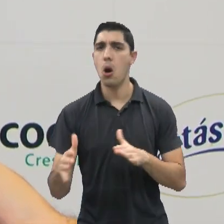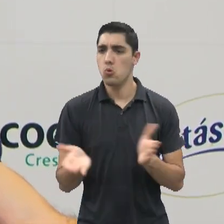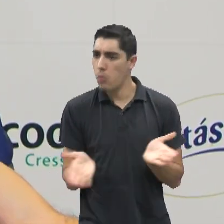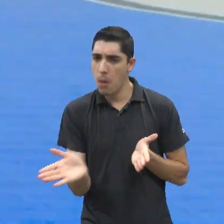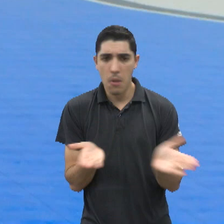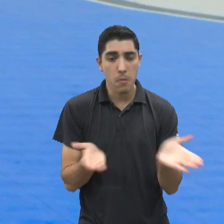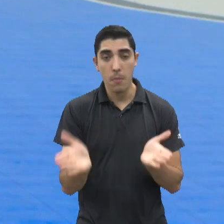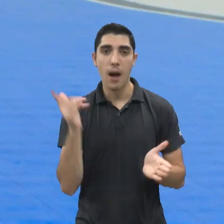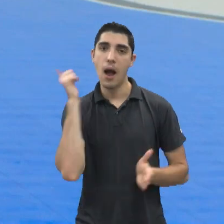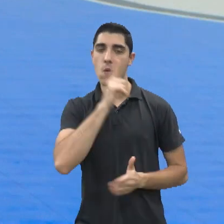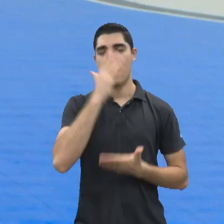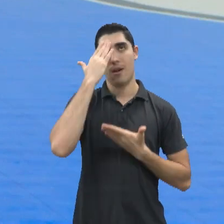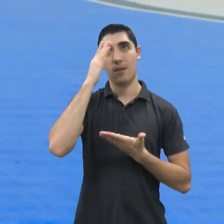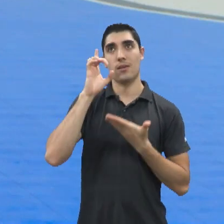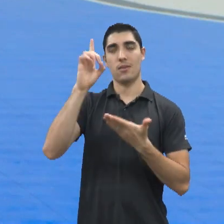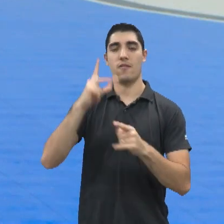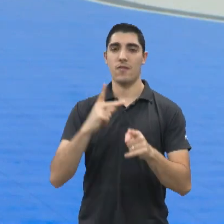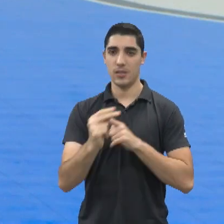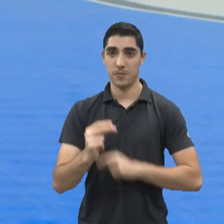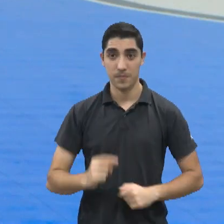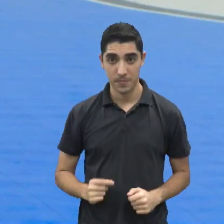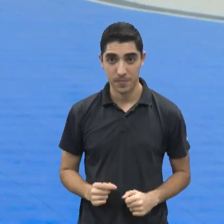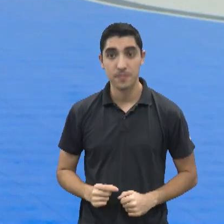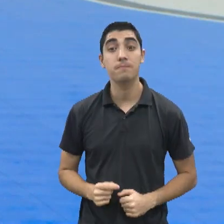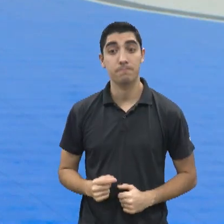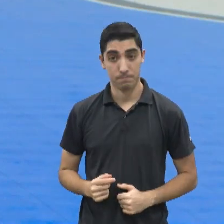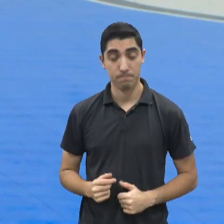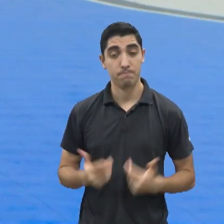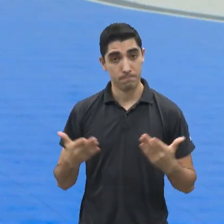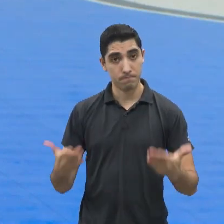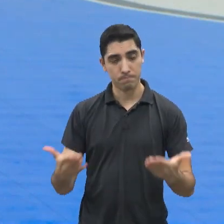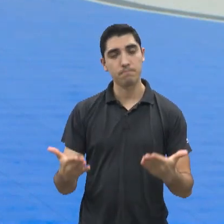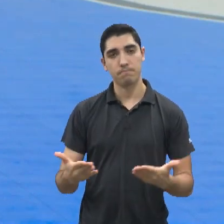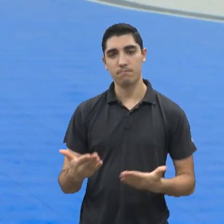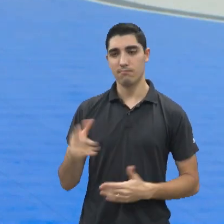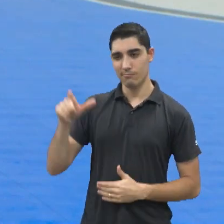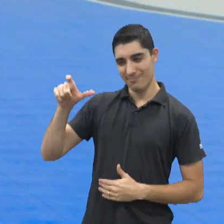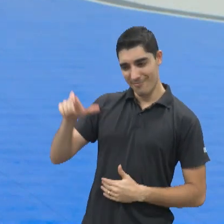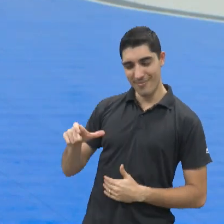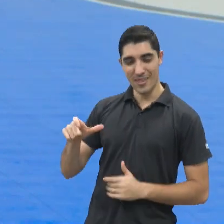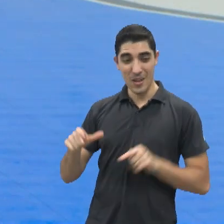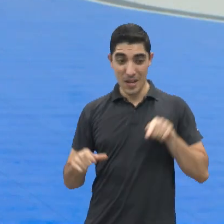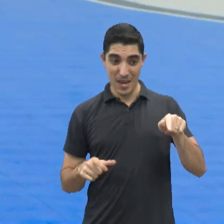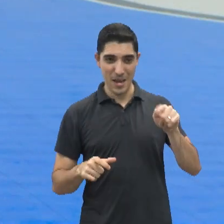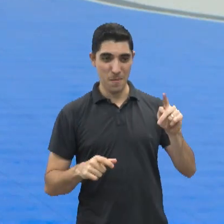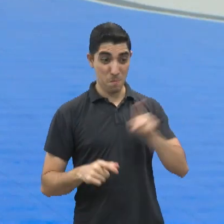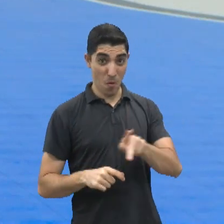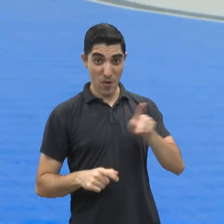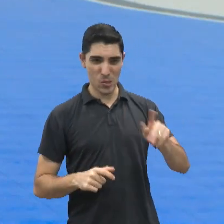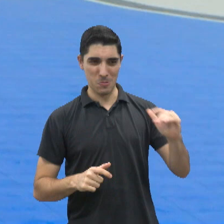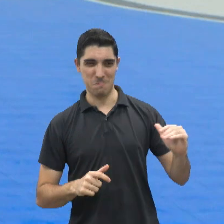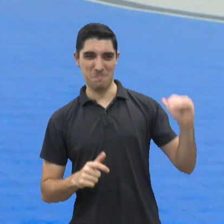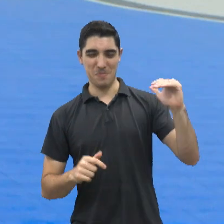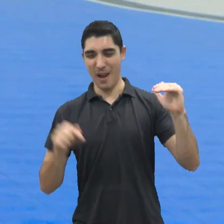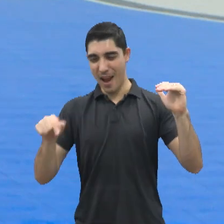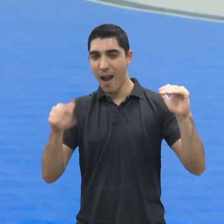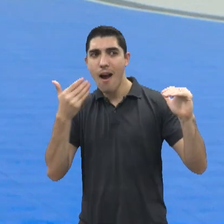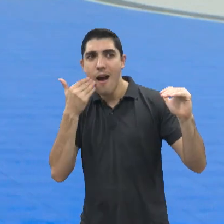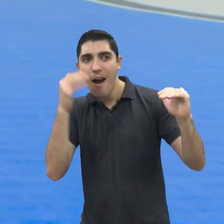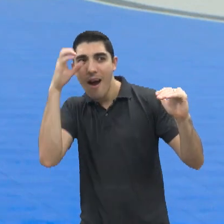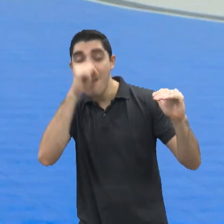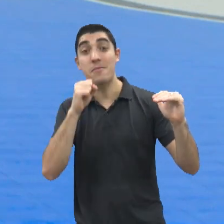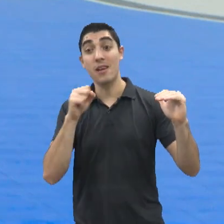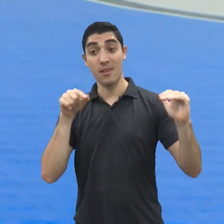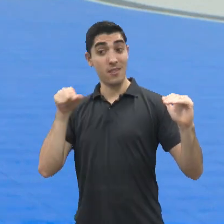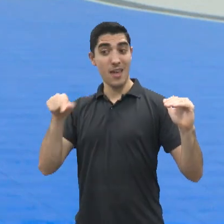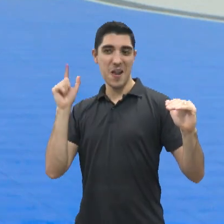saímos com a vitória. E no duelo particular entre mestre e pupilo, melhor para Gabriel Oliveira, que mostrou que aprendeu